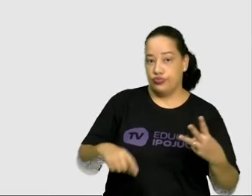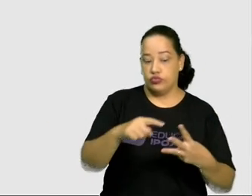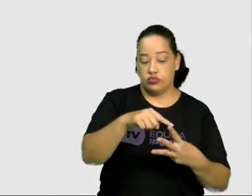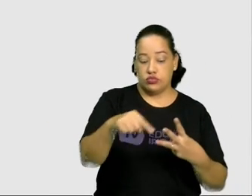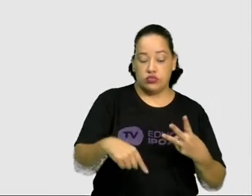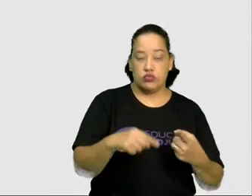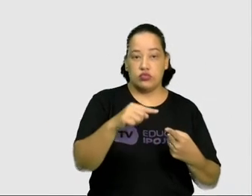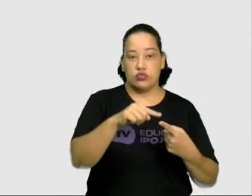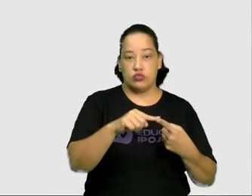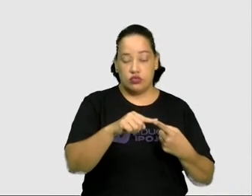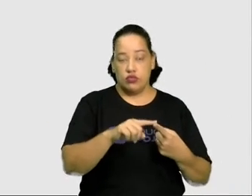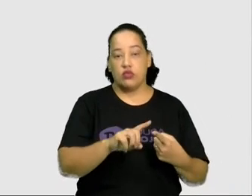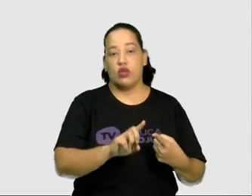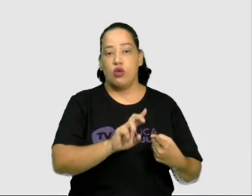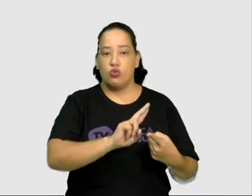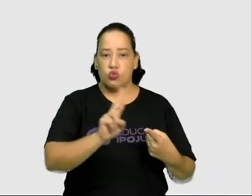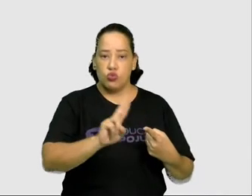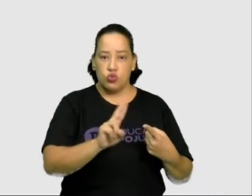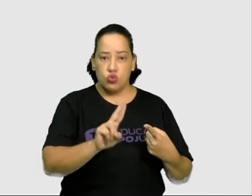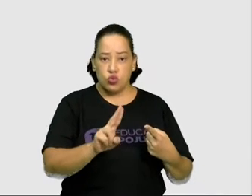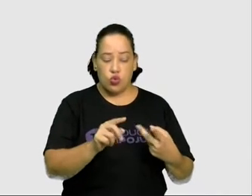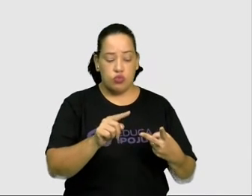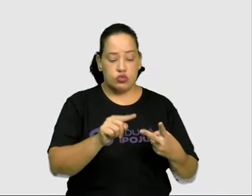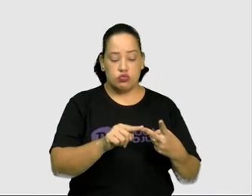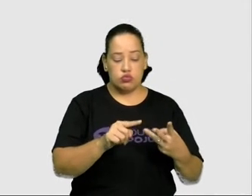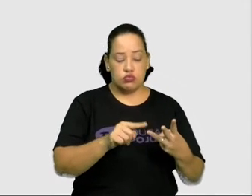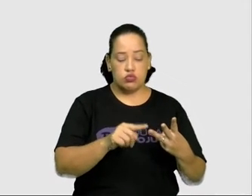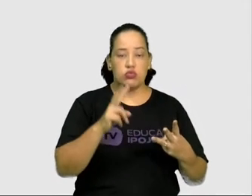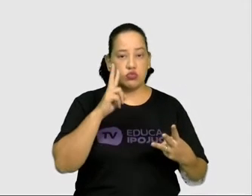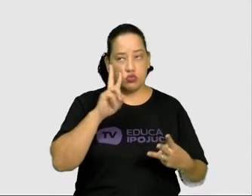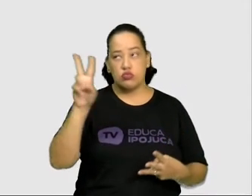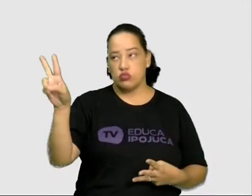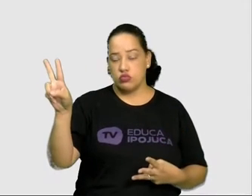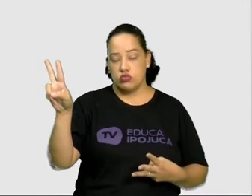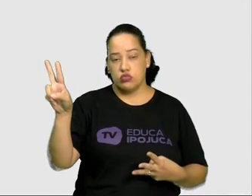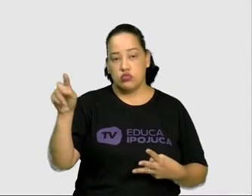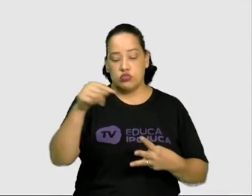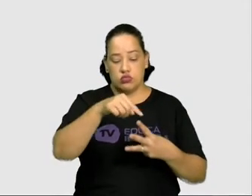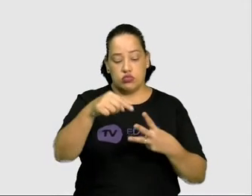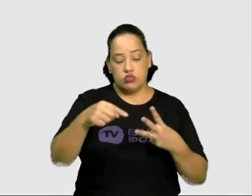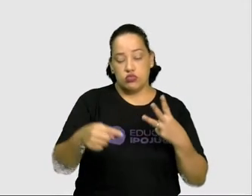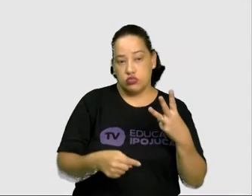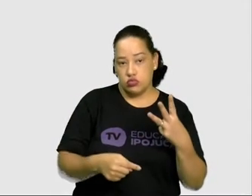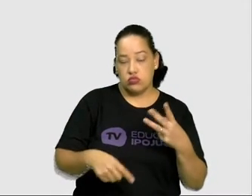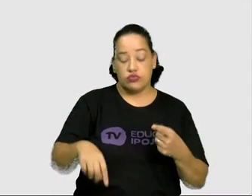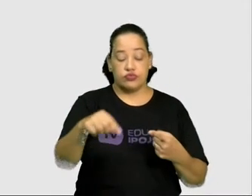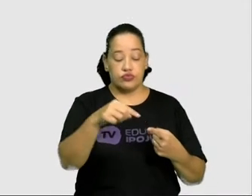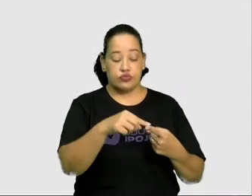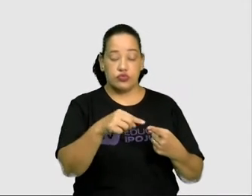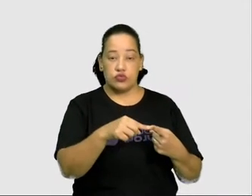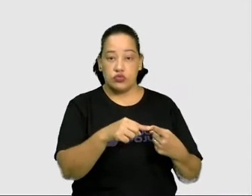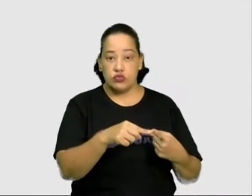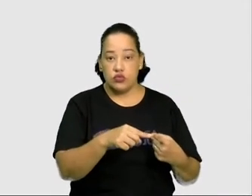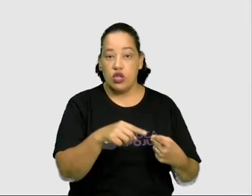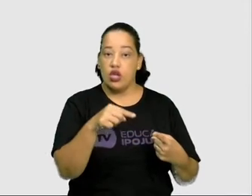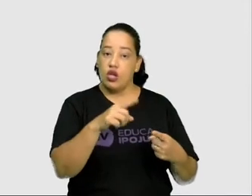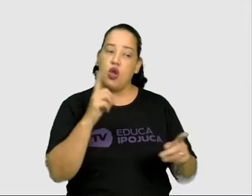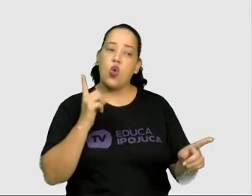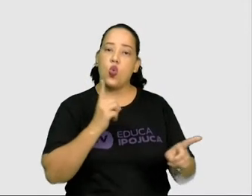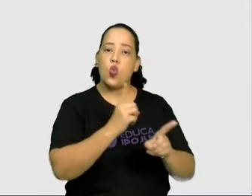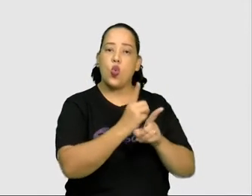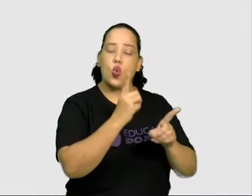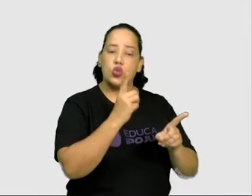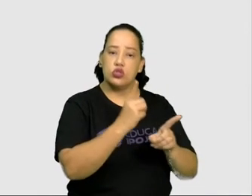são prospecção, perfuração e extração. O petróleo é encontrado